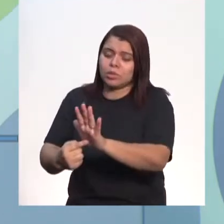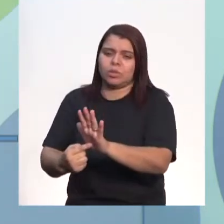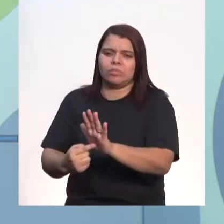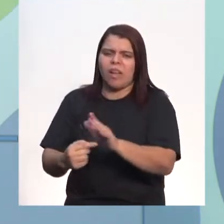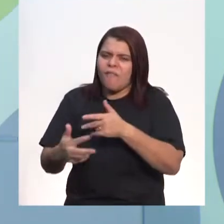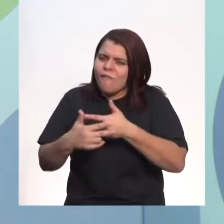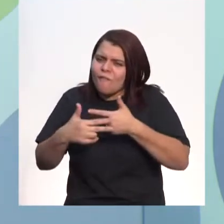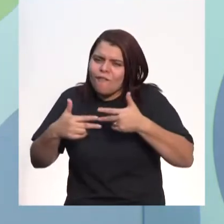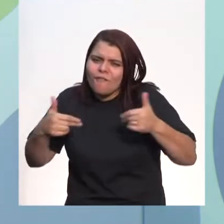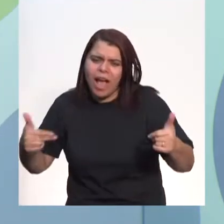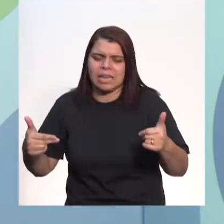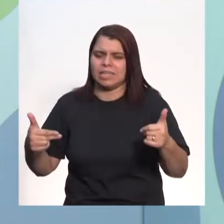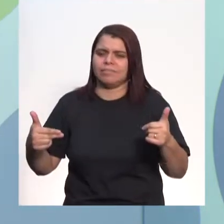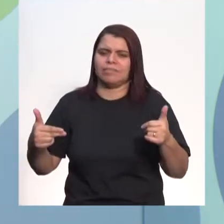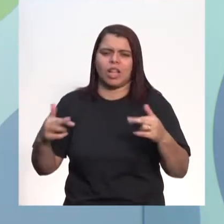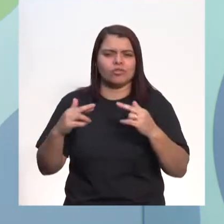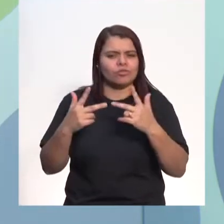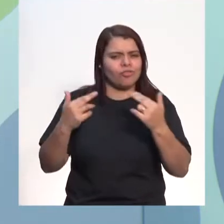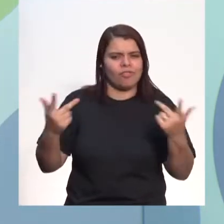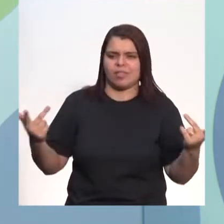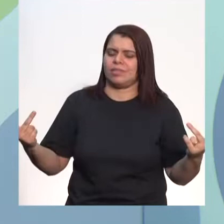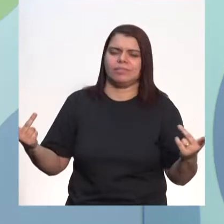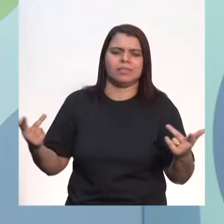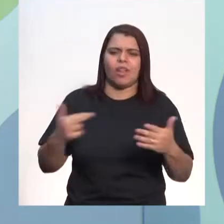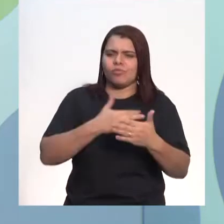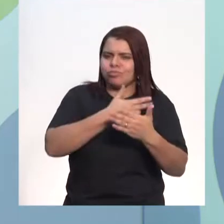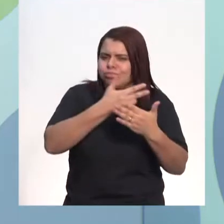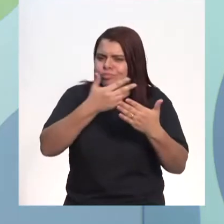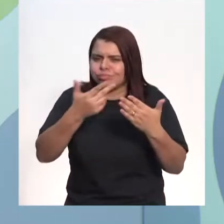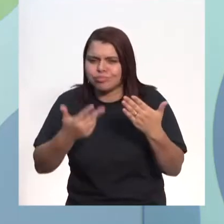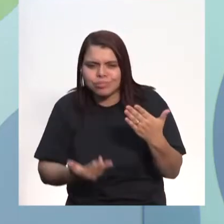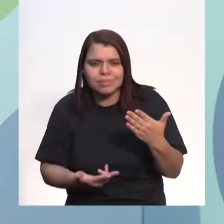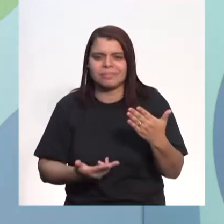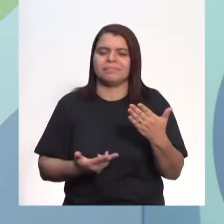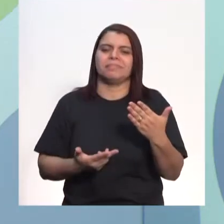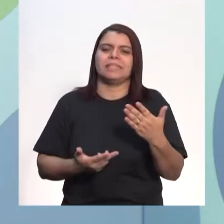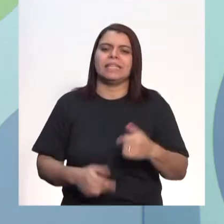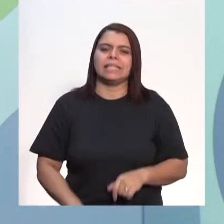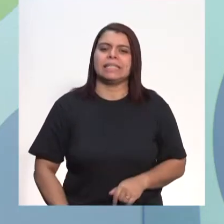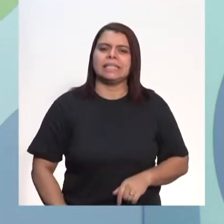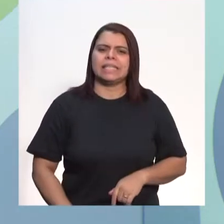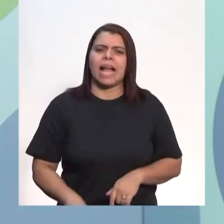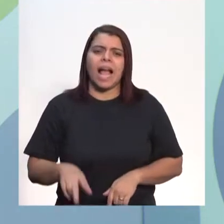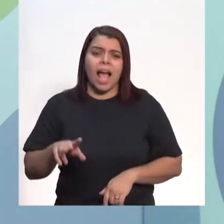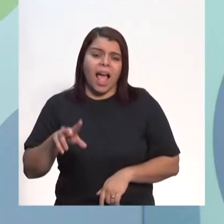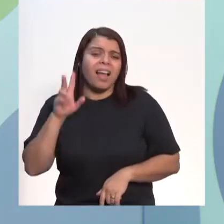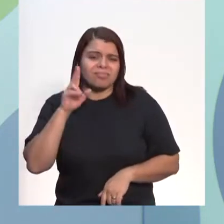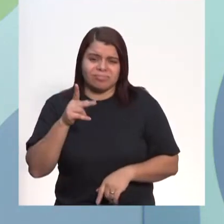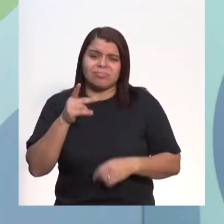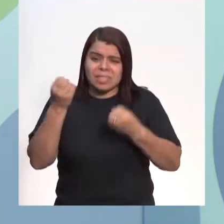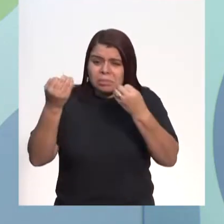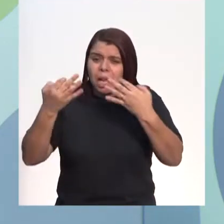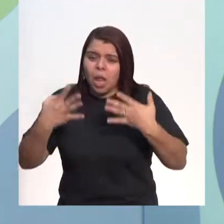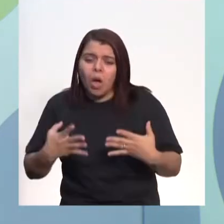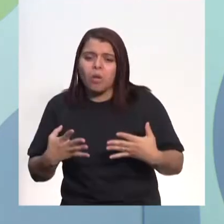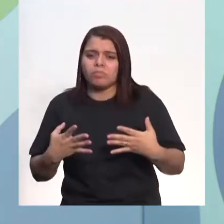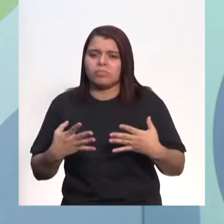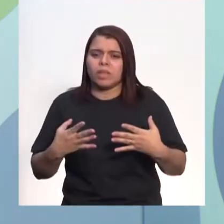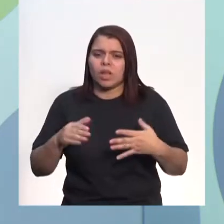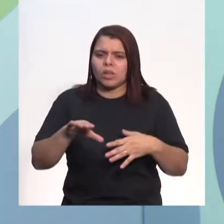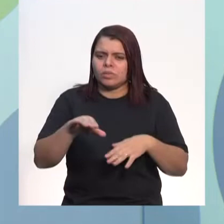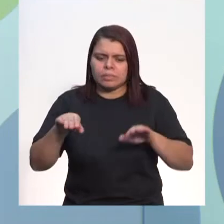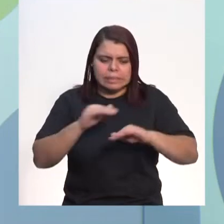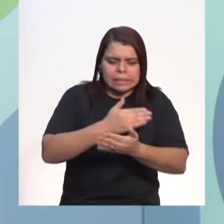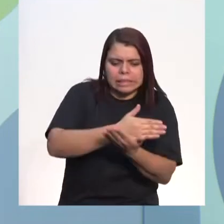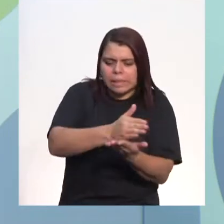assim, ela fez coisas diversas, porque a proposta, eu falei que eu ia separar minha caixa de ovo, porque ela fez com uma caixa de ovo, então elencou